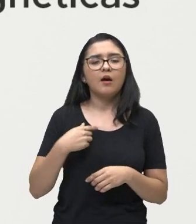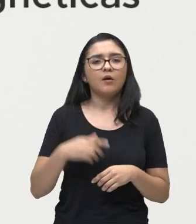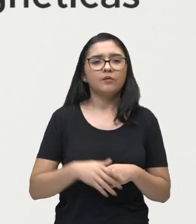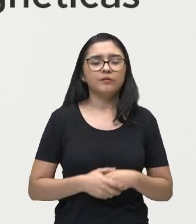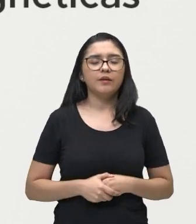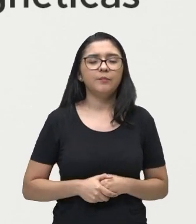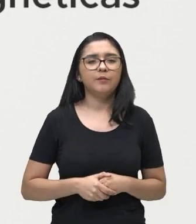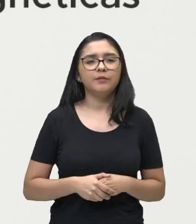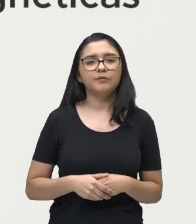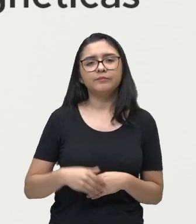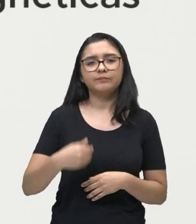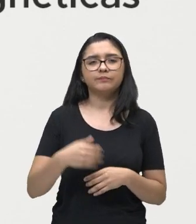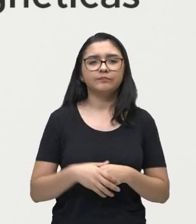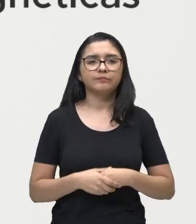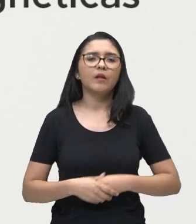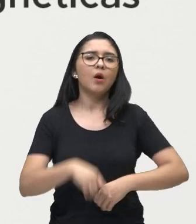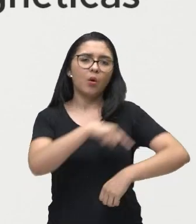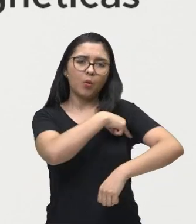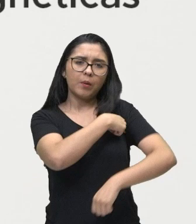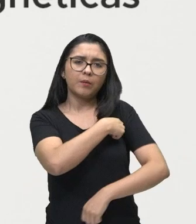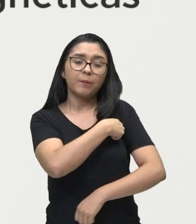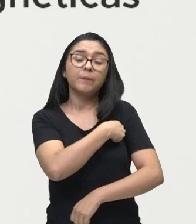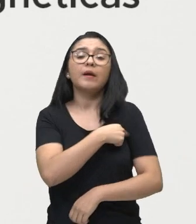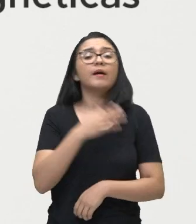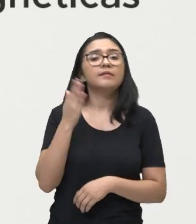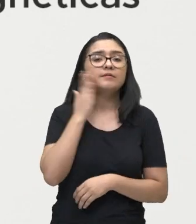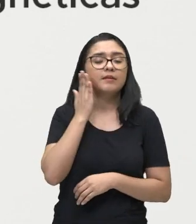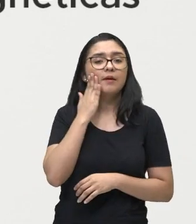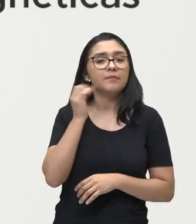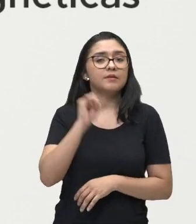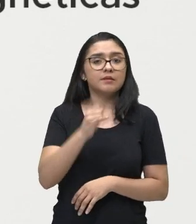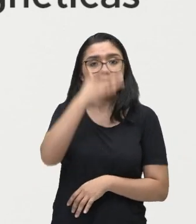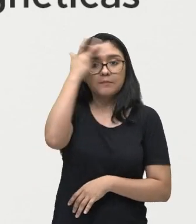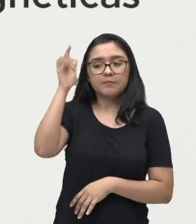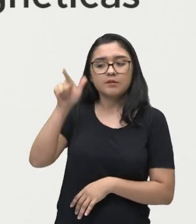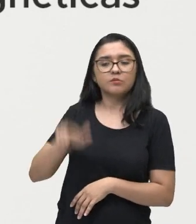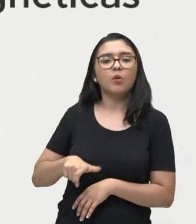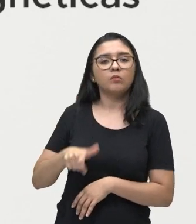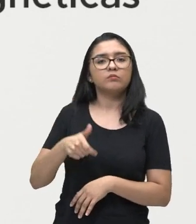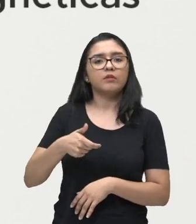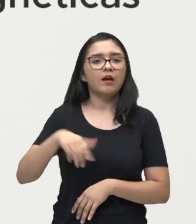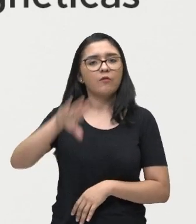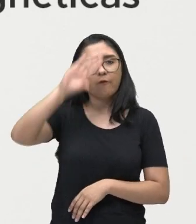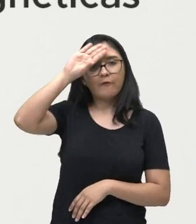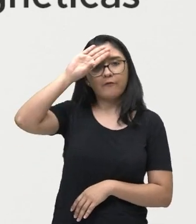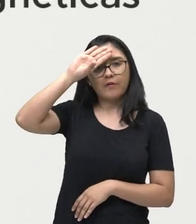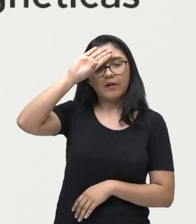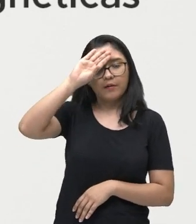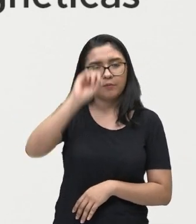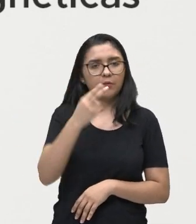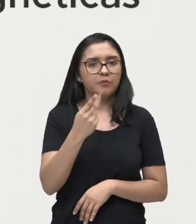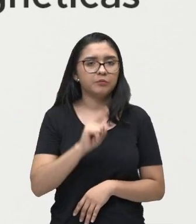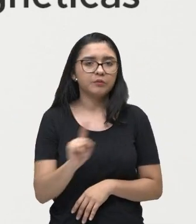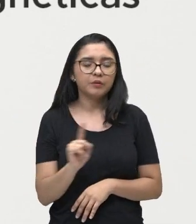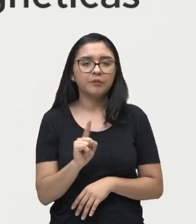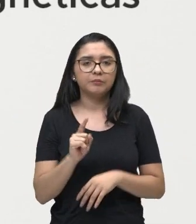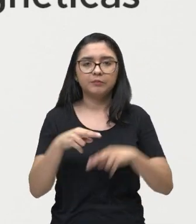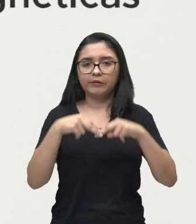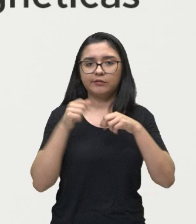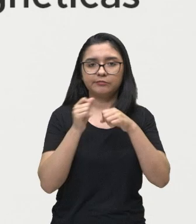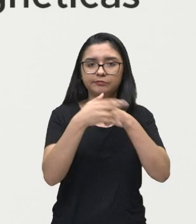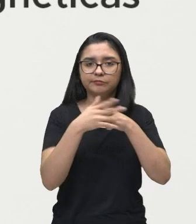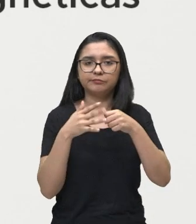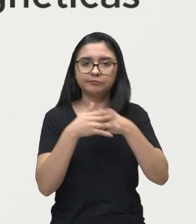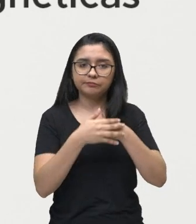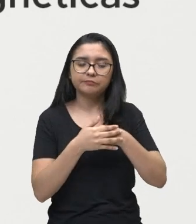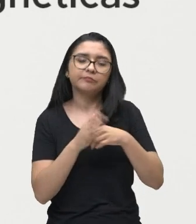temperatura, principalmente para sabermos se a pessoa estava com febre ou não devido à Covid. Aí